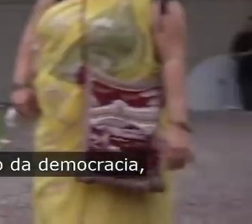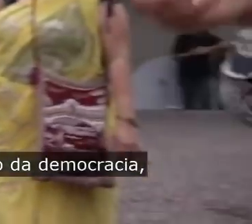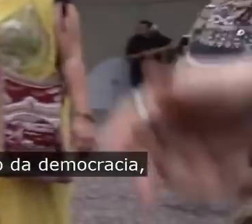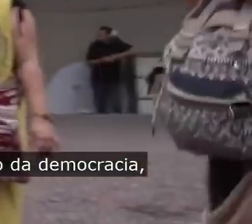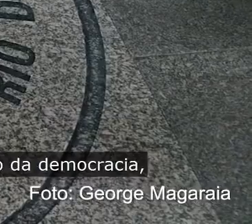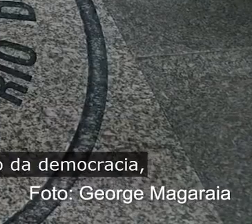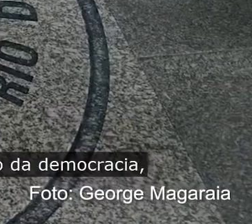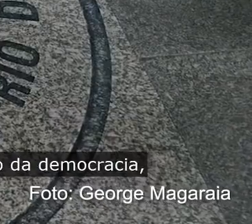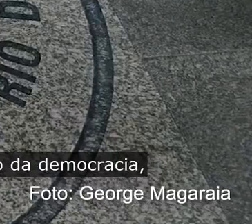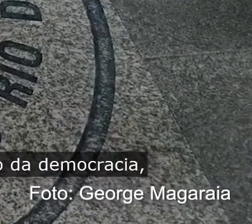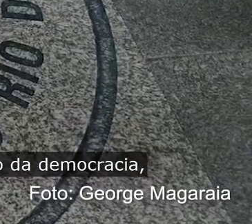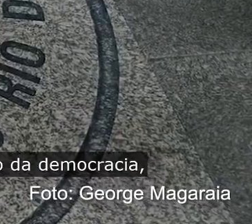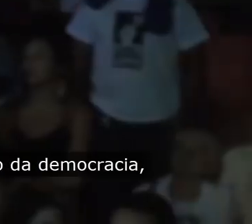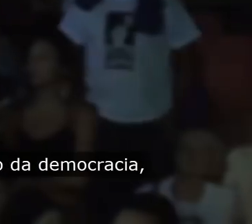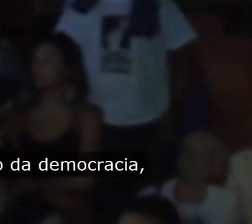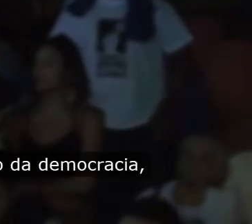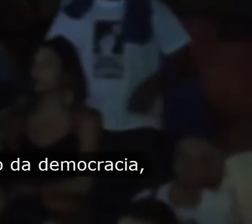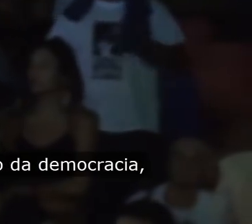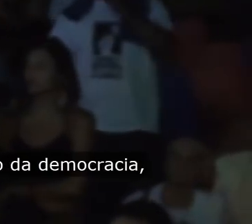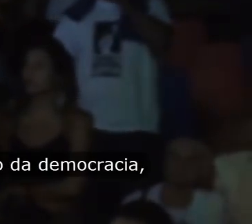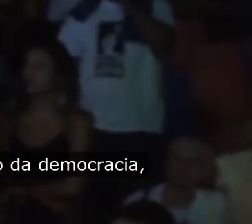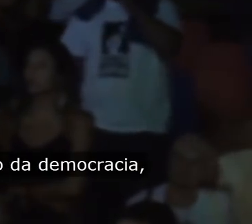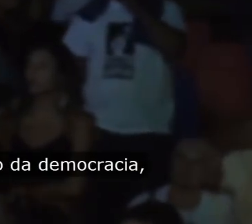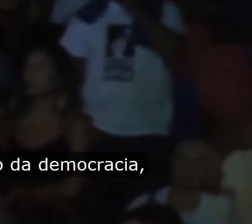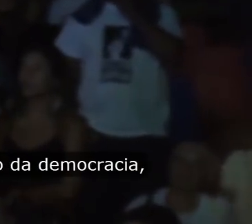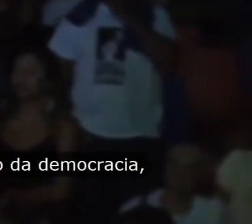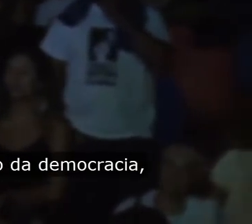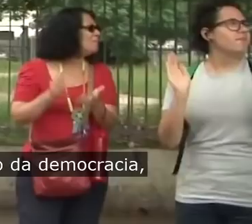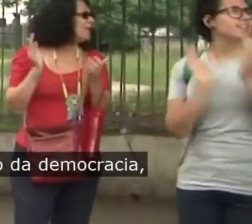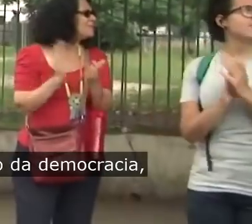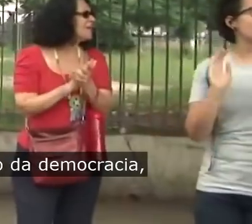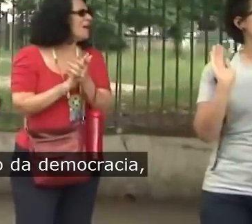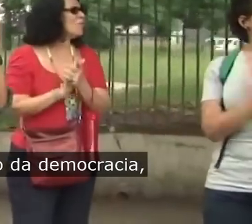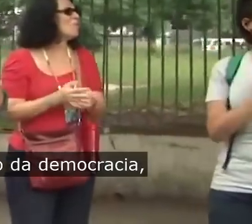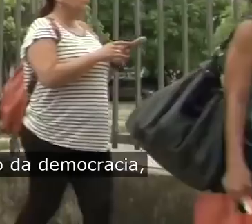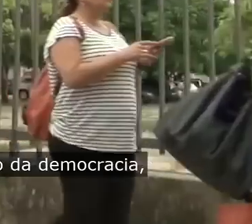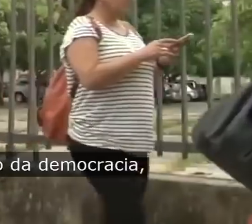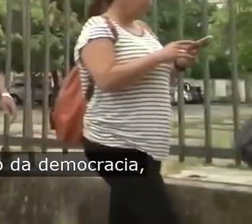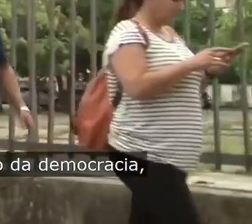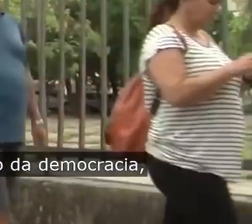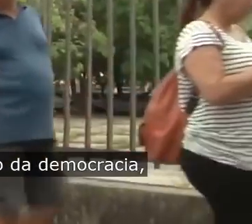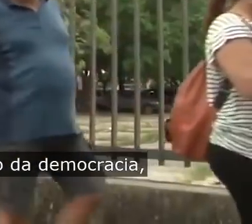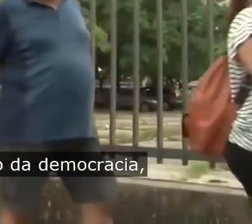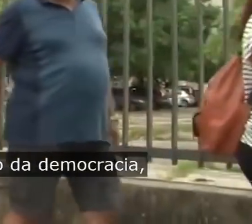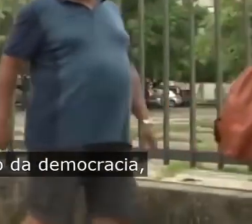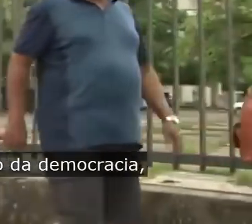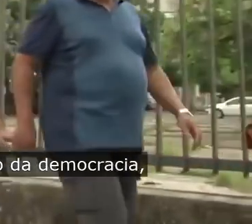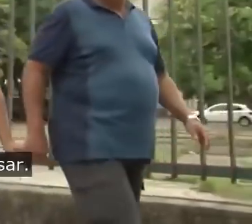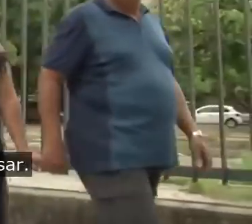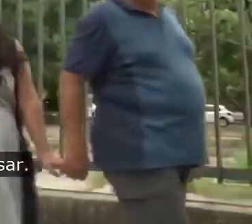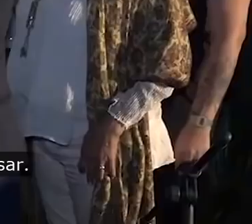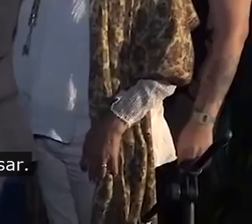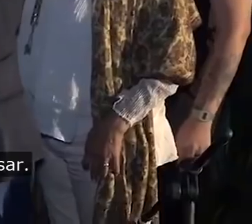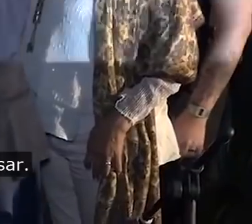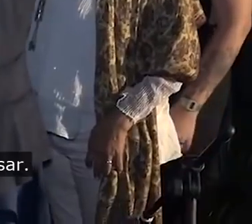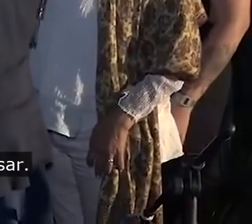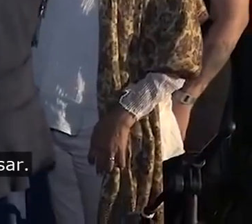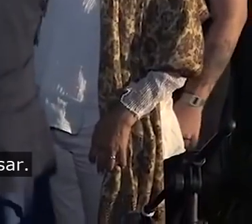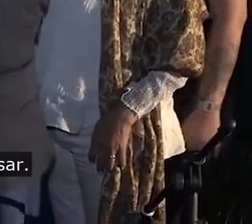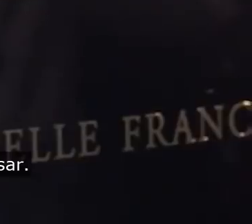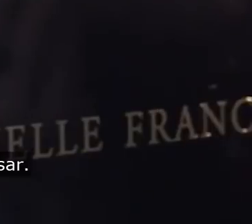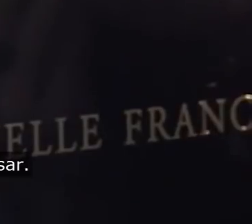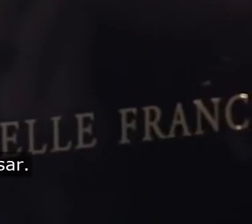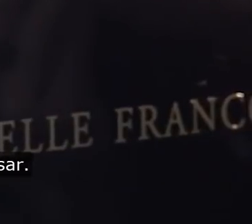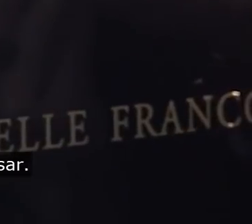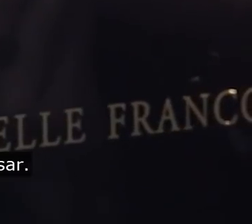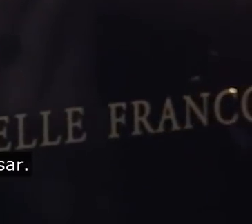É uma instituição inclusiva, acolhedora, aberta ao exercício da democracia, da